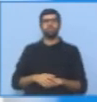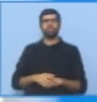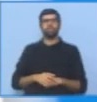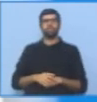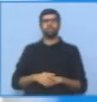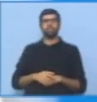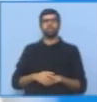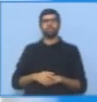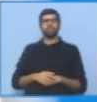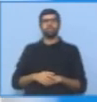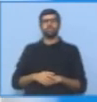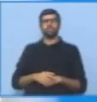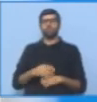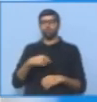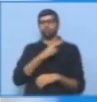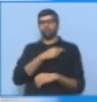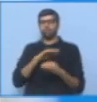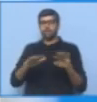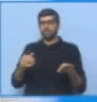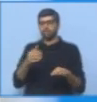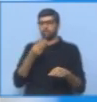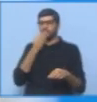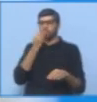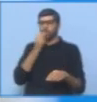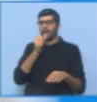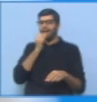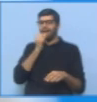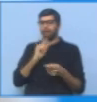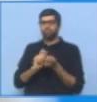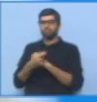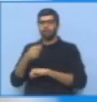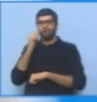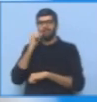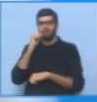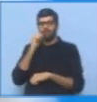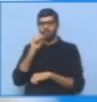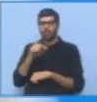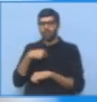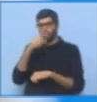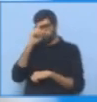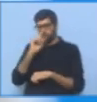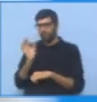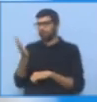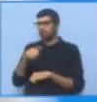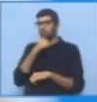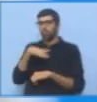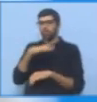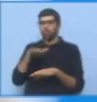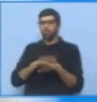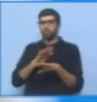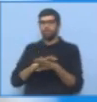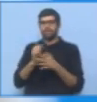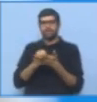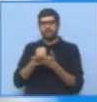Quando o chefe de mesa provou a água transformada em vinho, Ele não sabia de onde viera, pois só os serventes